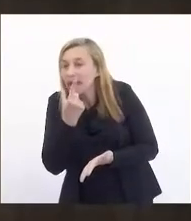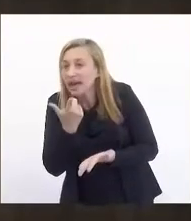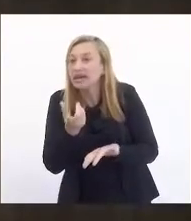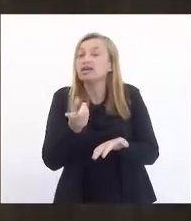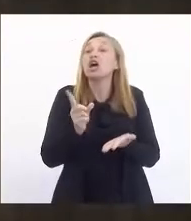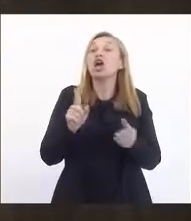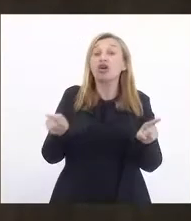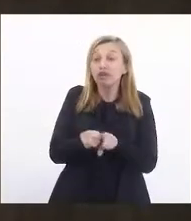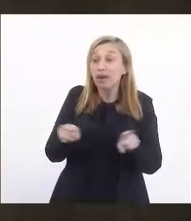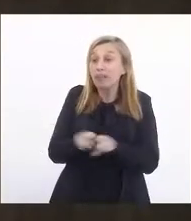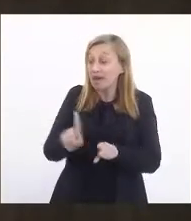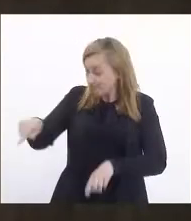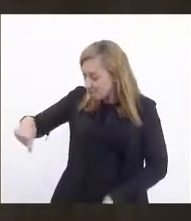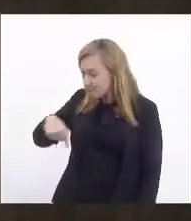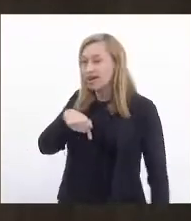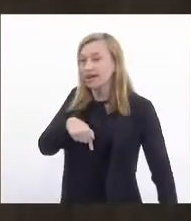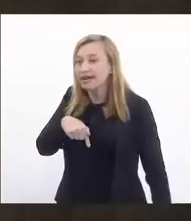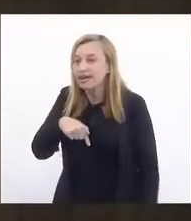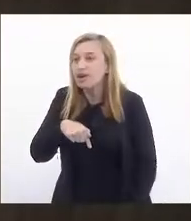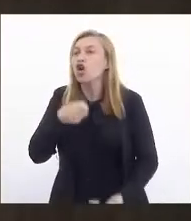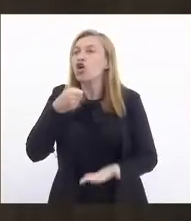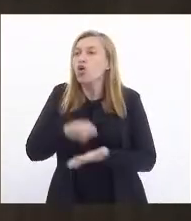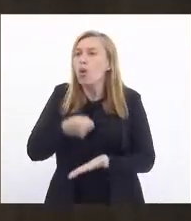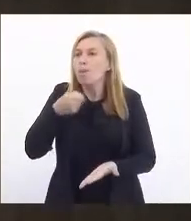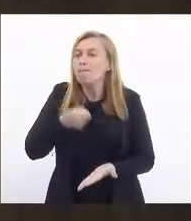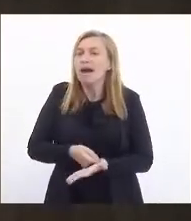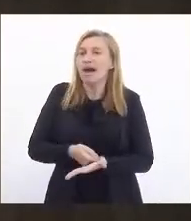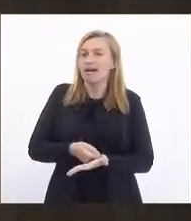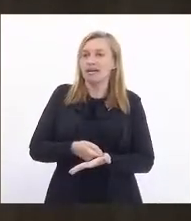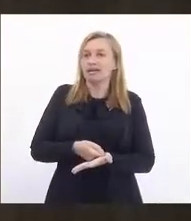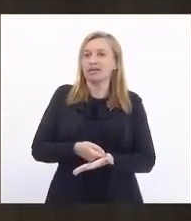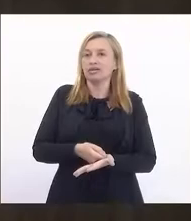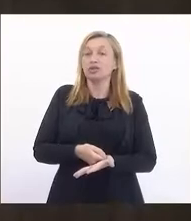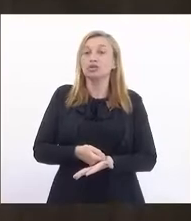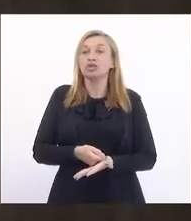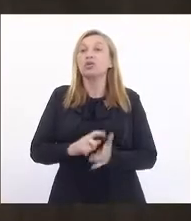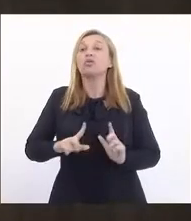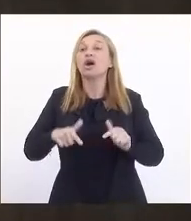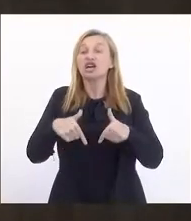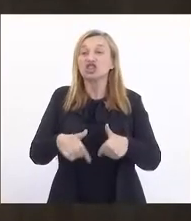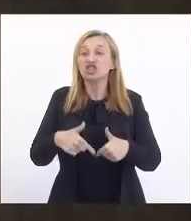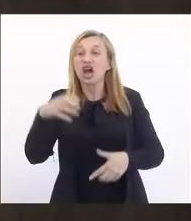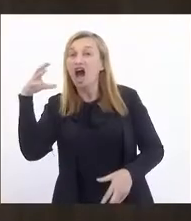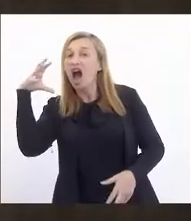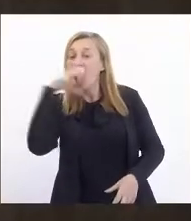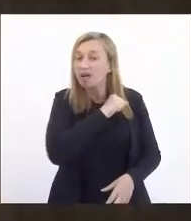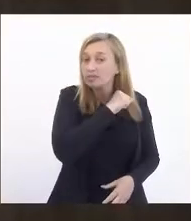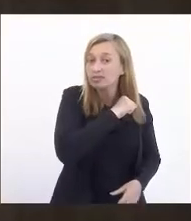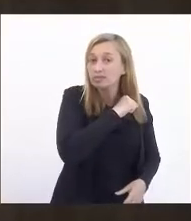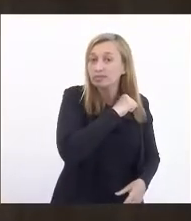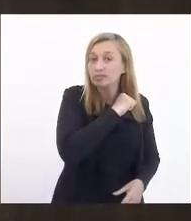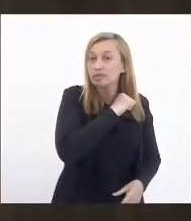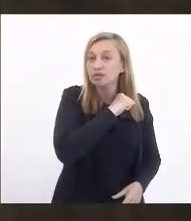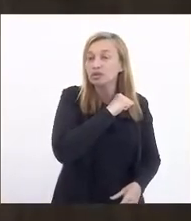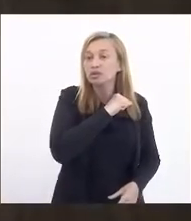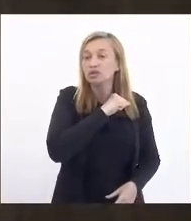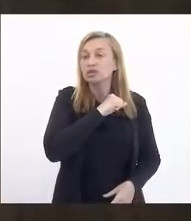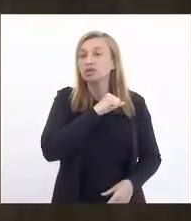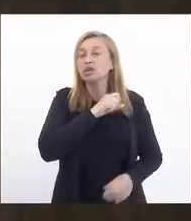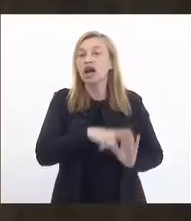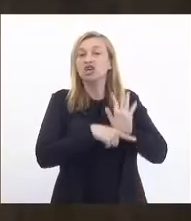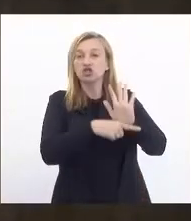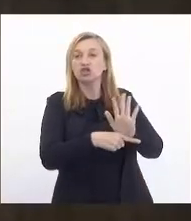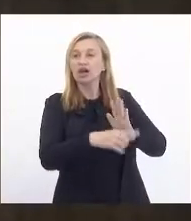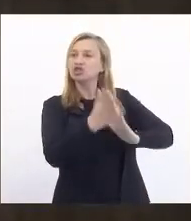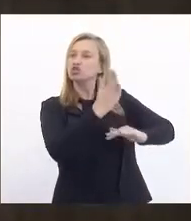eu também tenho que vir aqui cobrar uma atitude imediata em favor desses